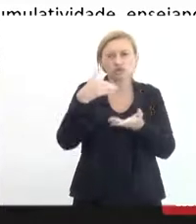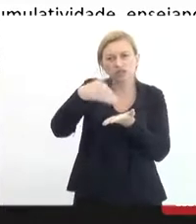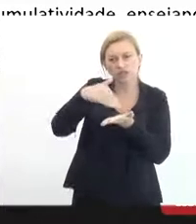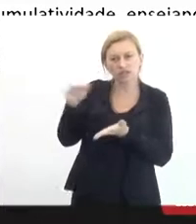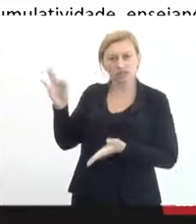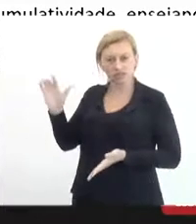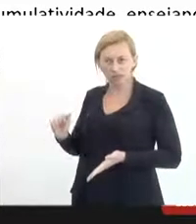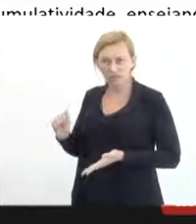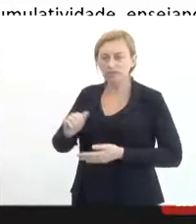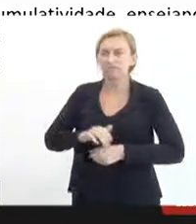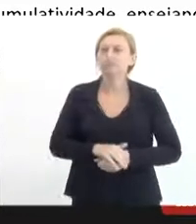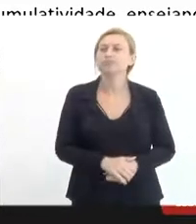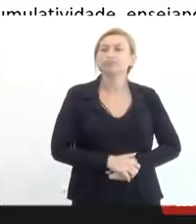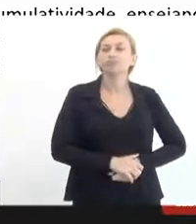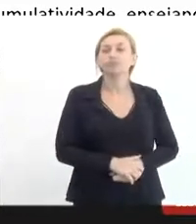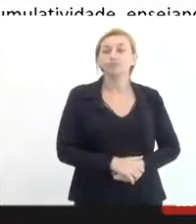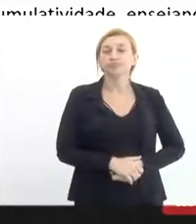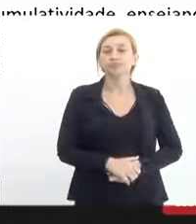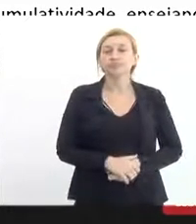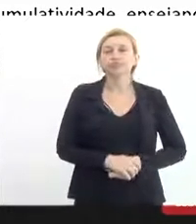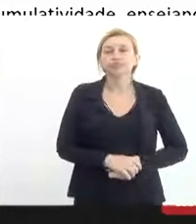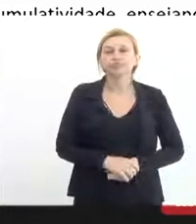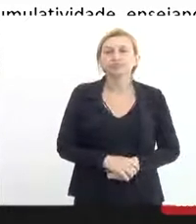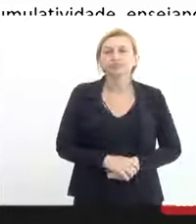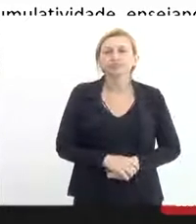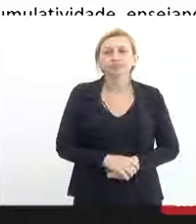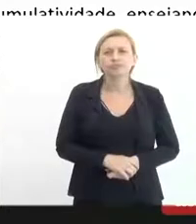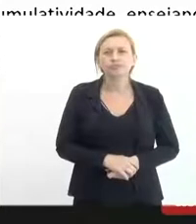de Fazenda. Não é?